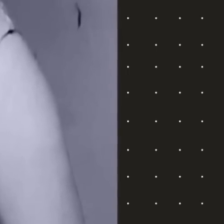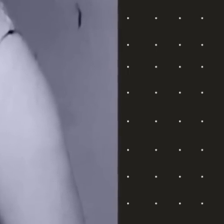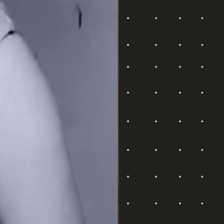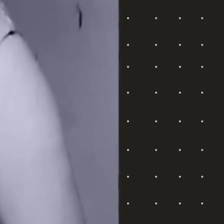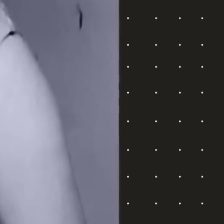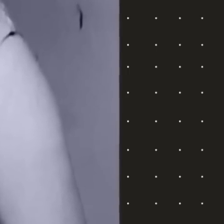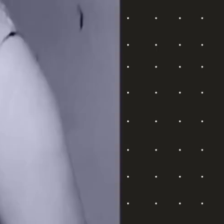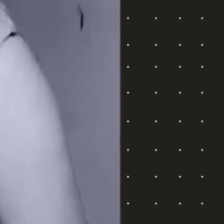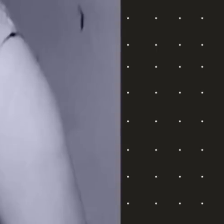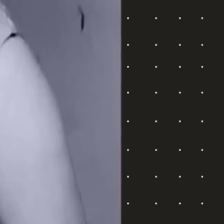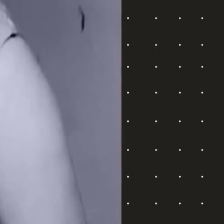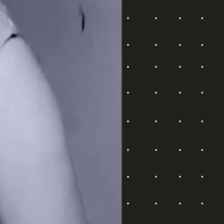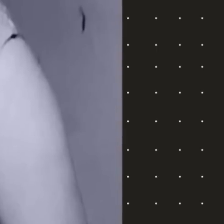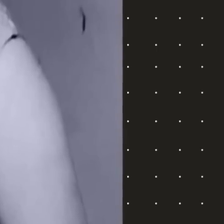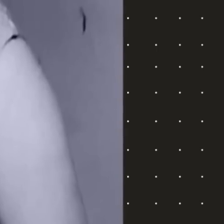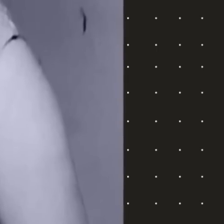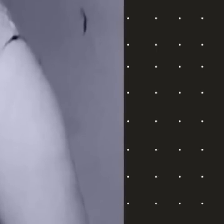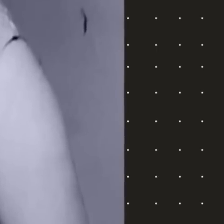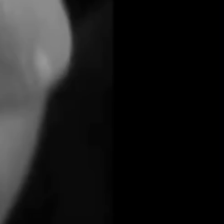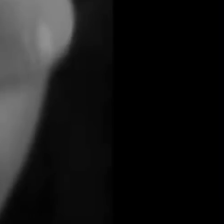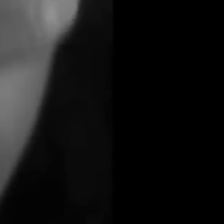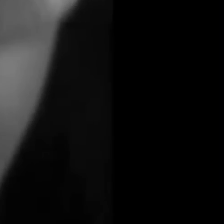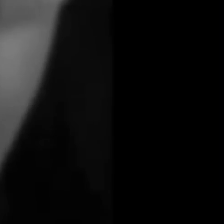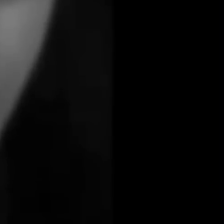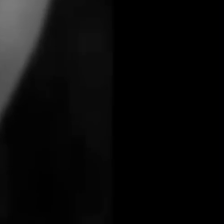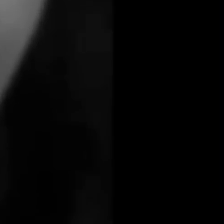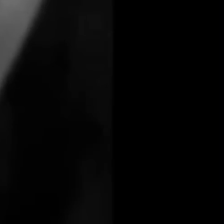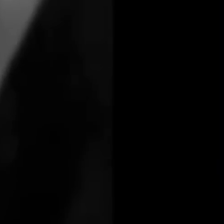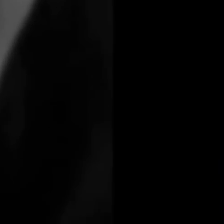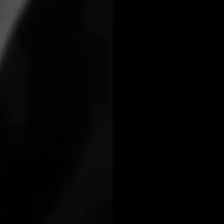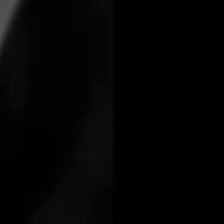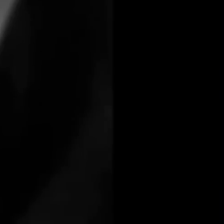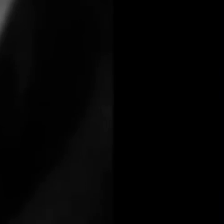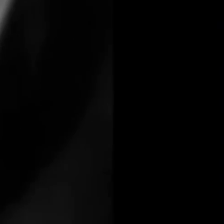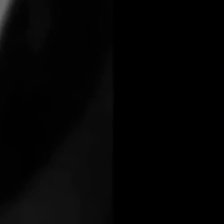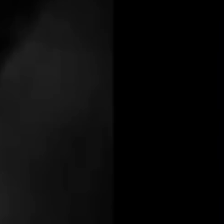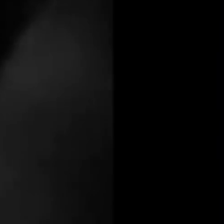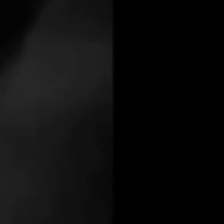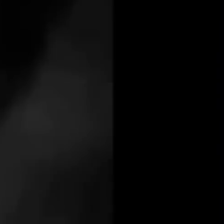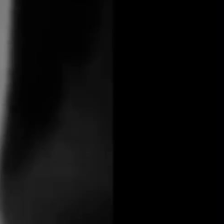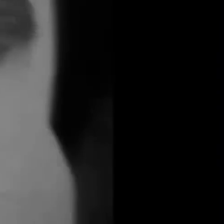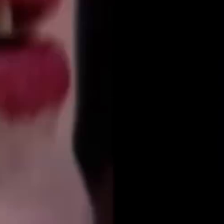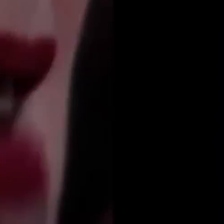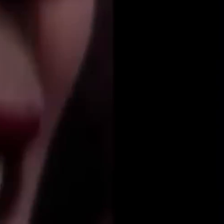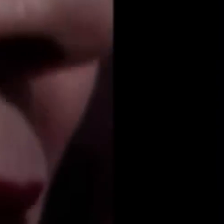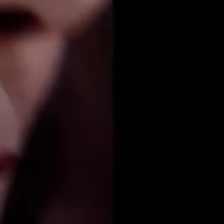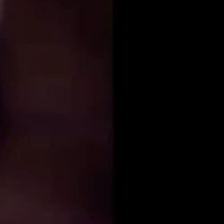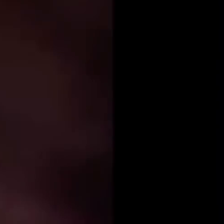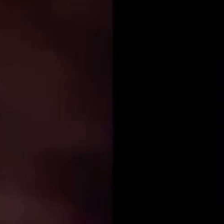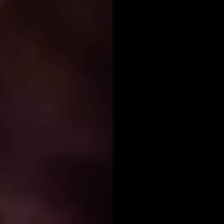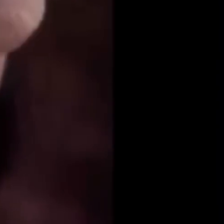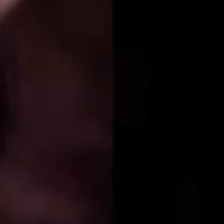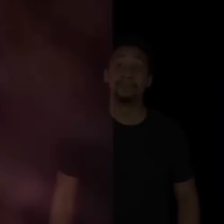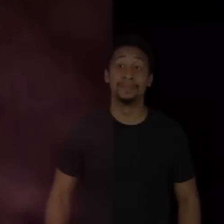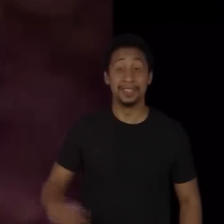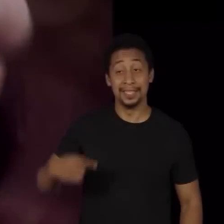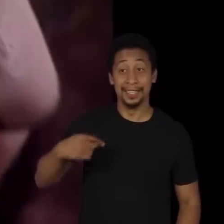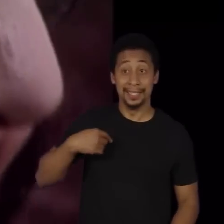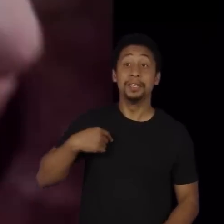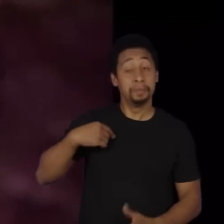quando parece esquecido o que é verde. Eu me casei com